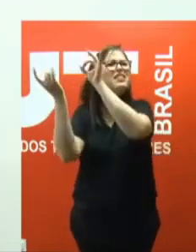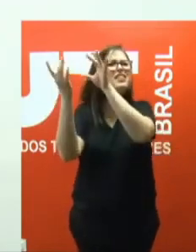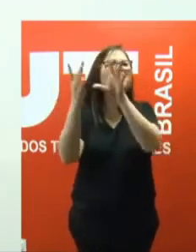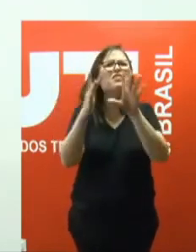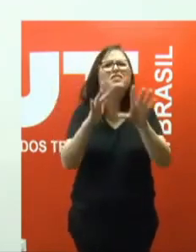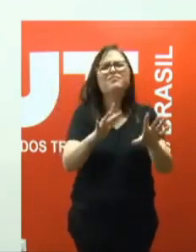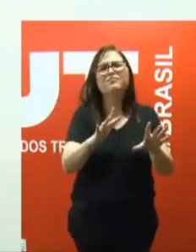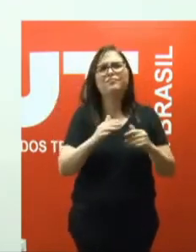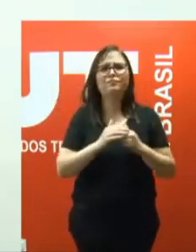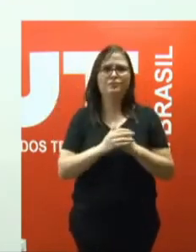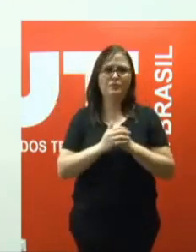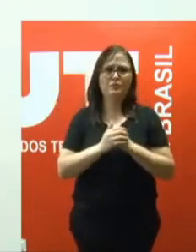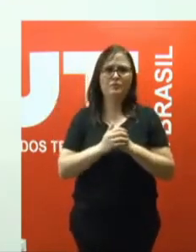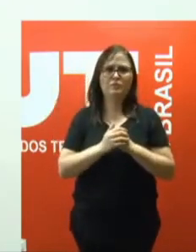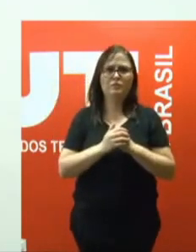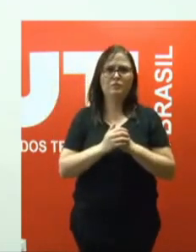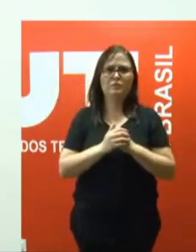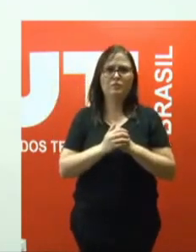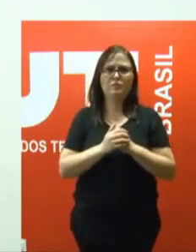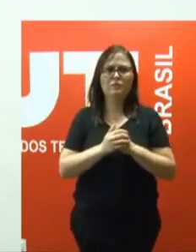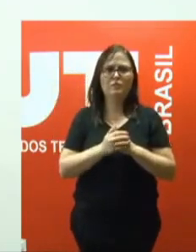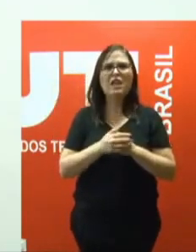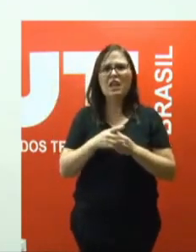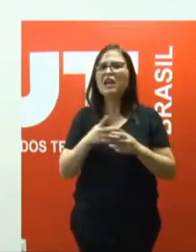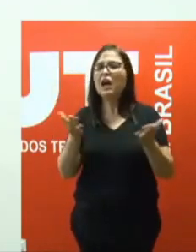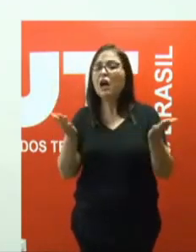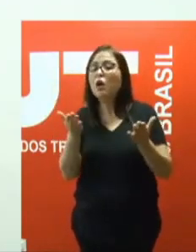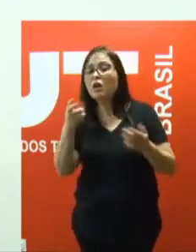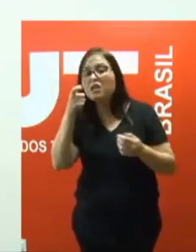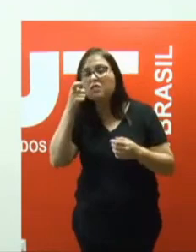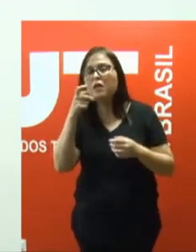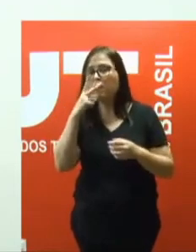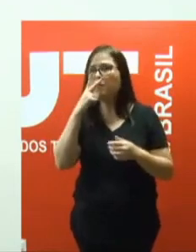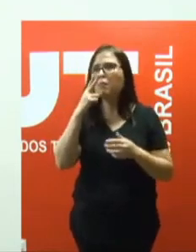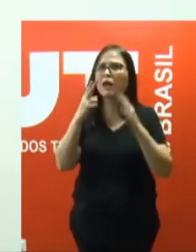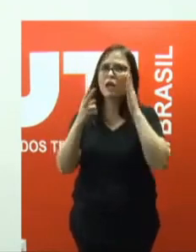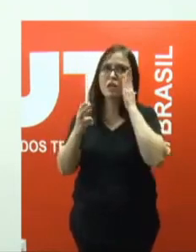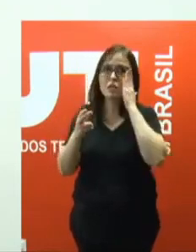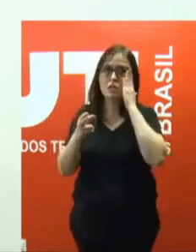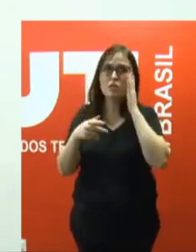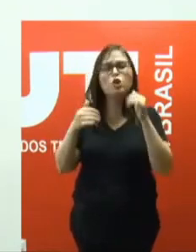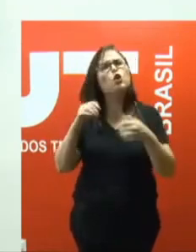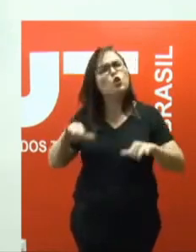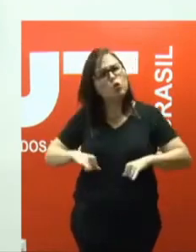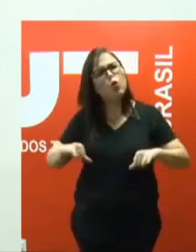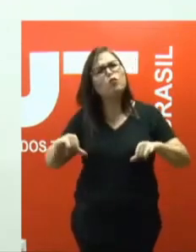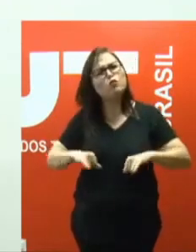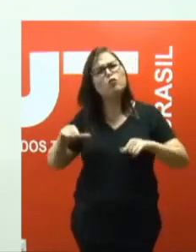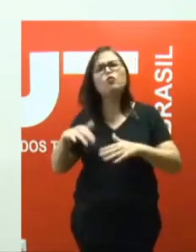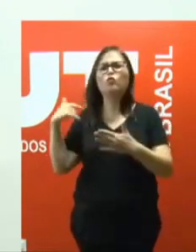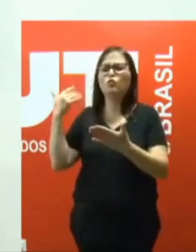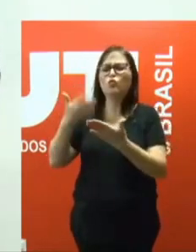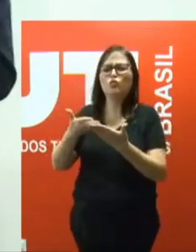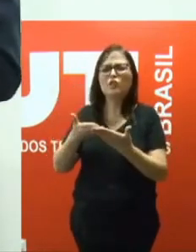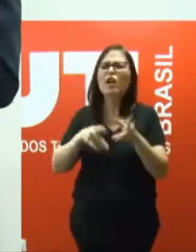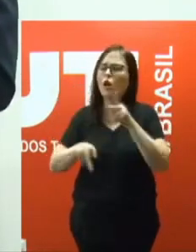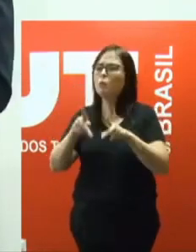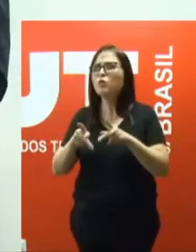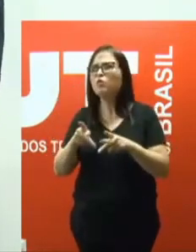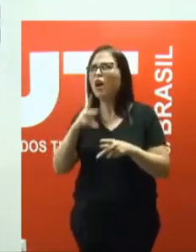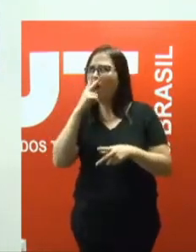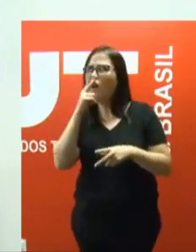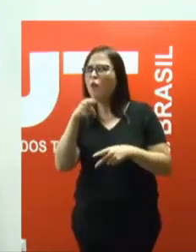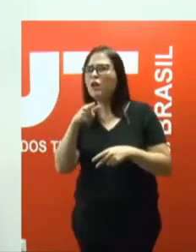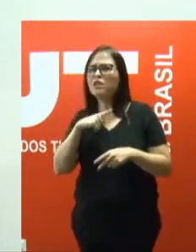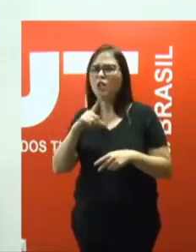tivesse com maior disposição de luta, e isso não acontece. A gente não está conseguindo fazer a